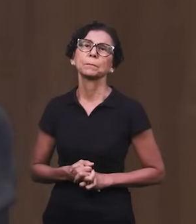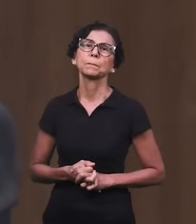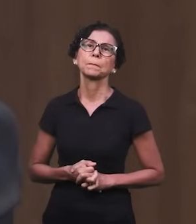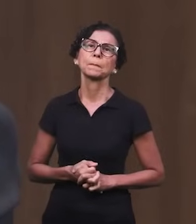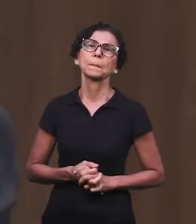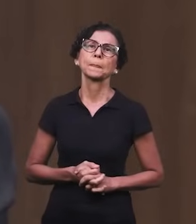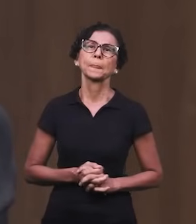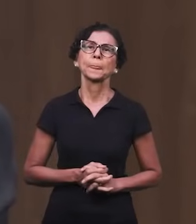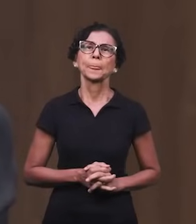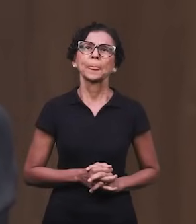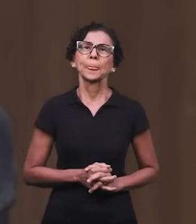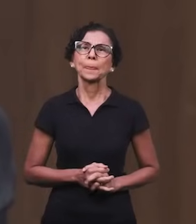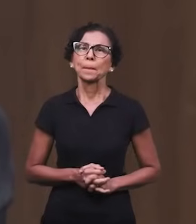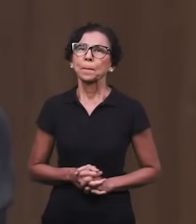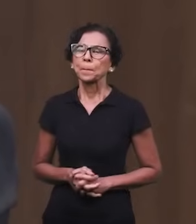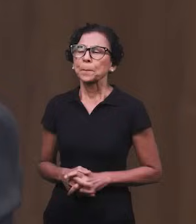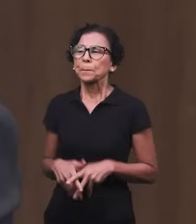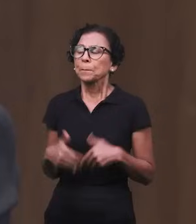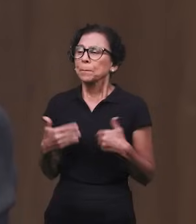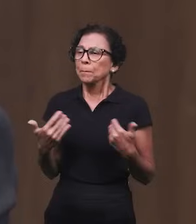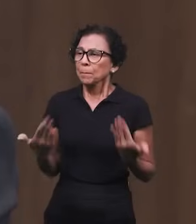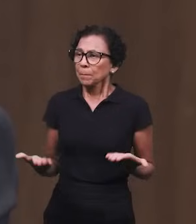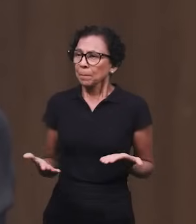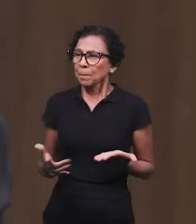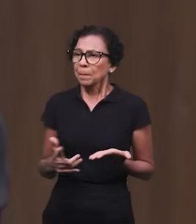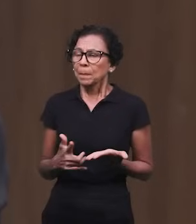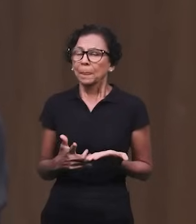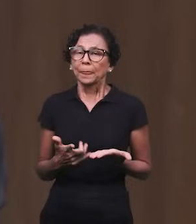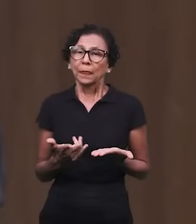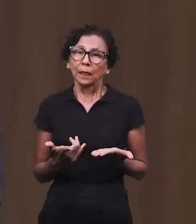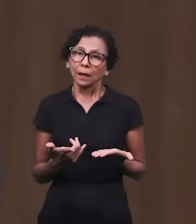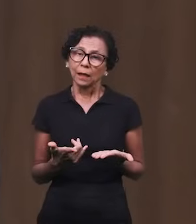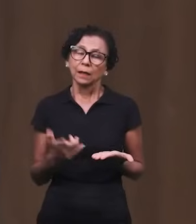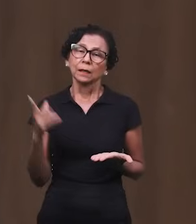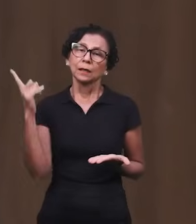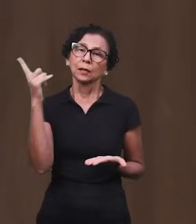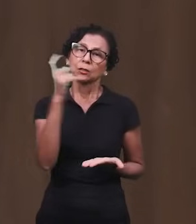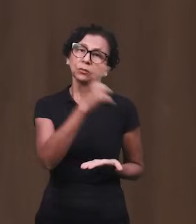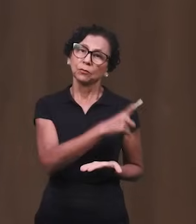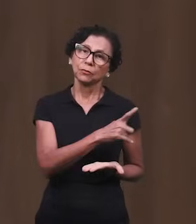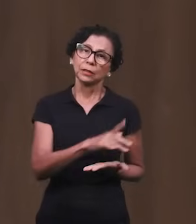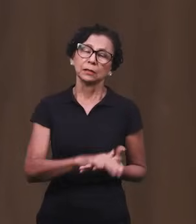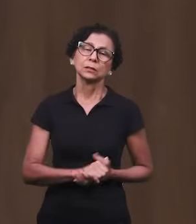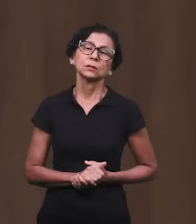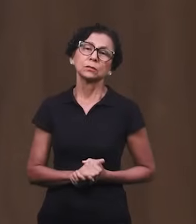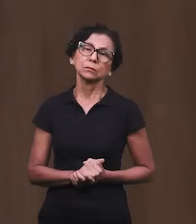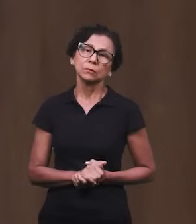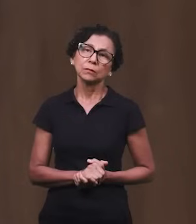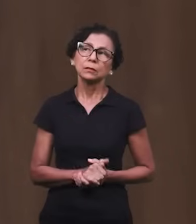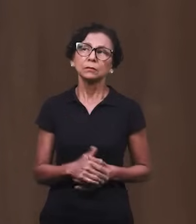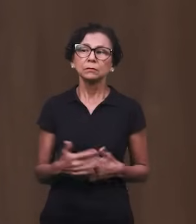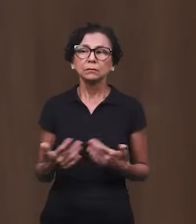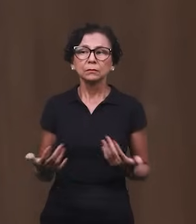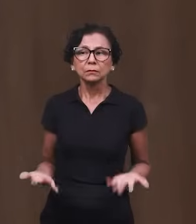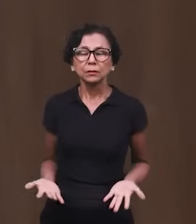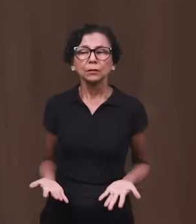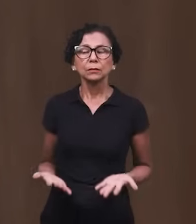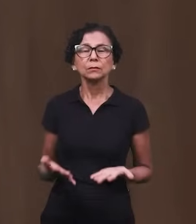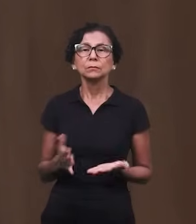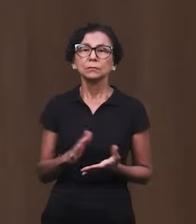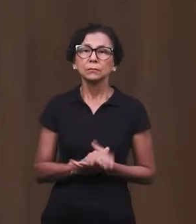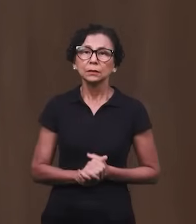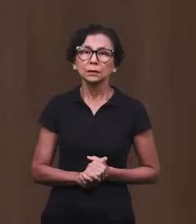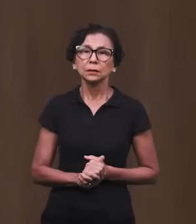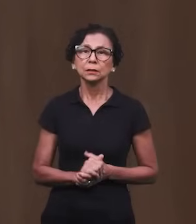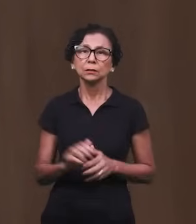apanhar. Como é que você se alegra de apanhar lá em Atos? Então, você não deve se surpreender com isso e deve